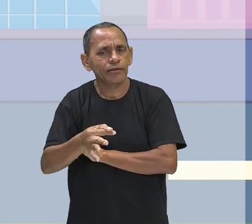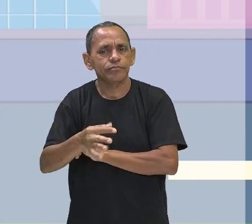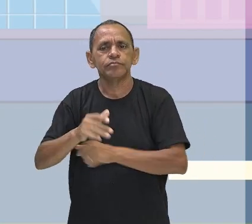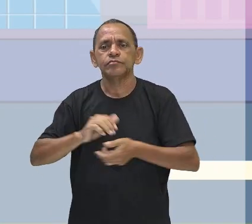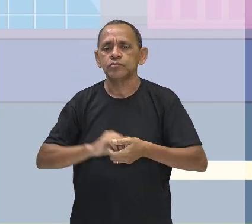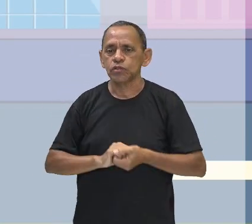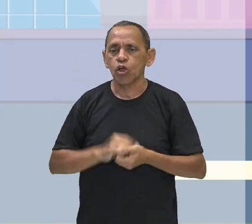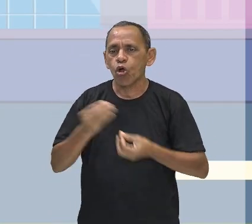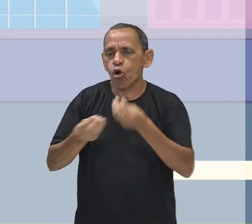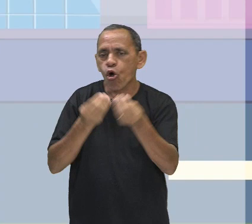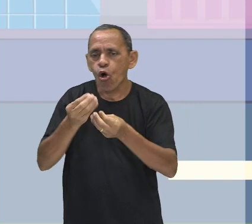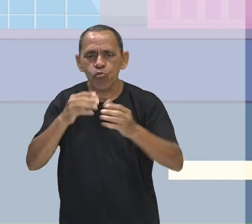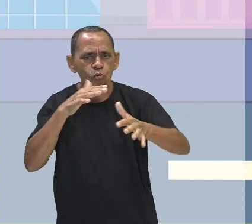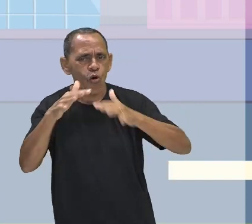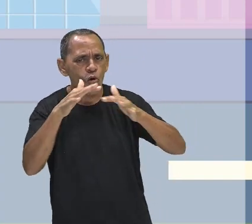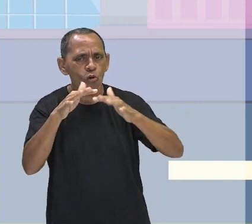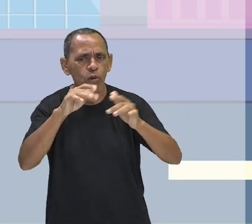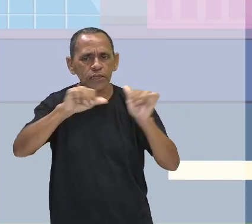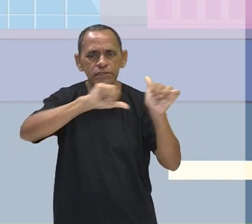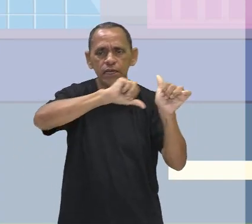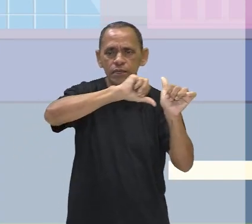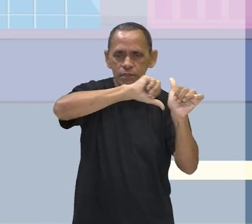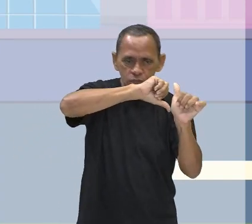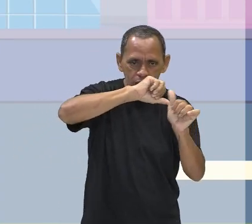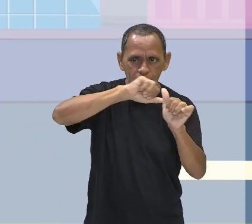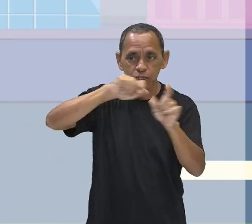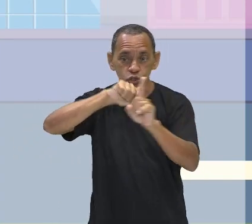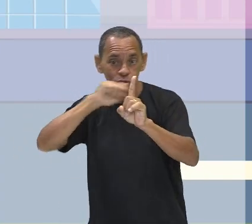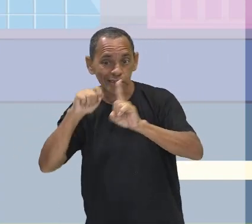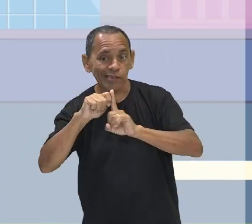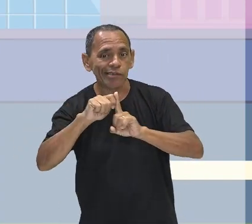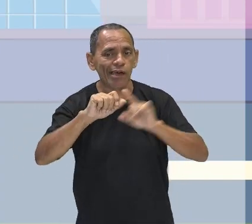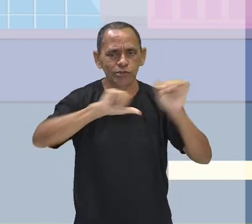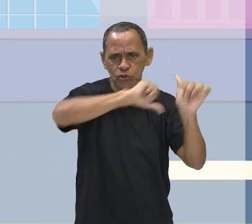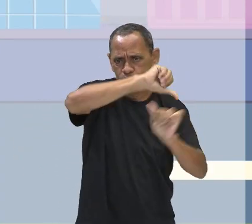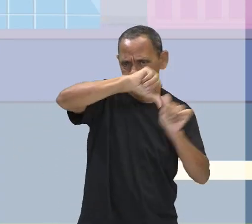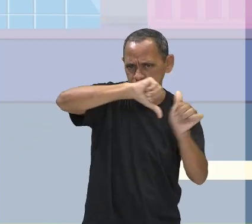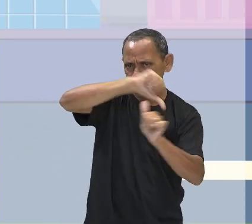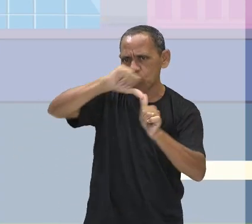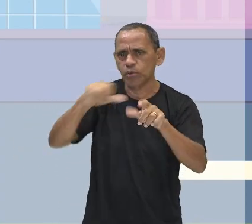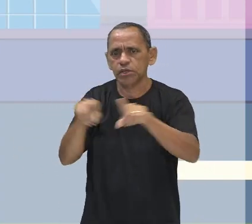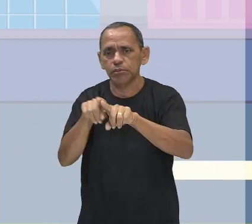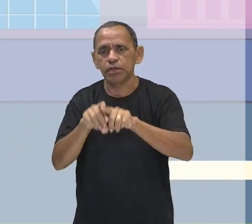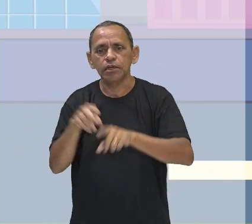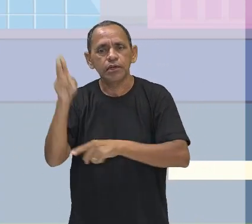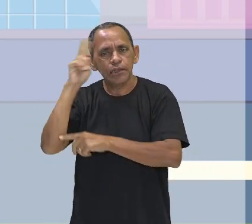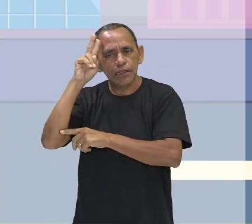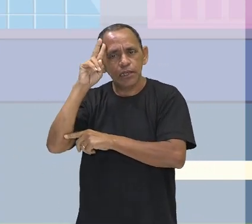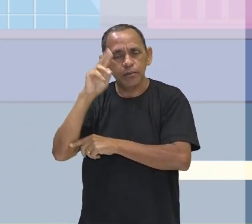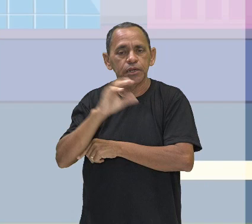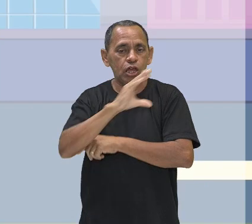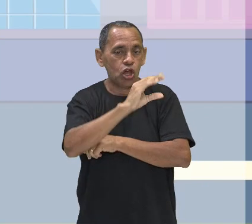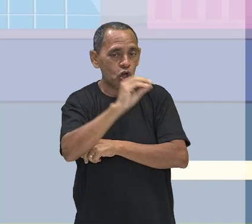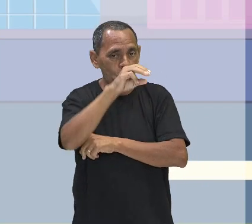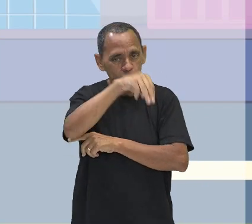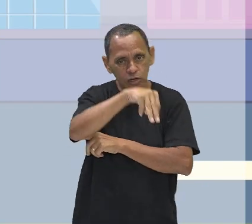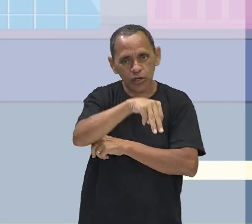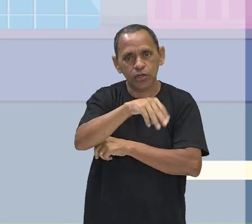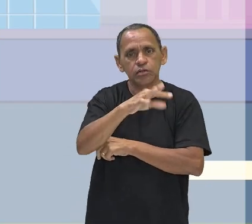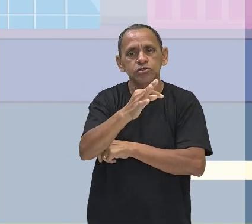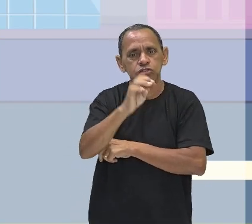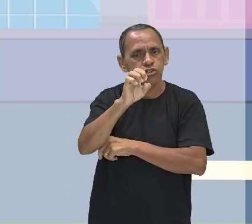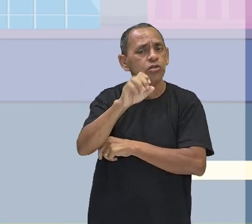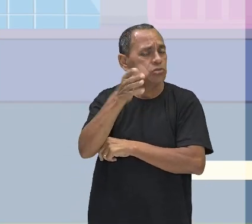movimenta e se transforma. Lembre-se também, Comte já tinha tentado nominar essa ciência